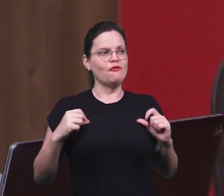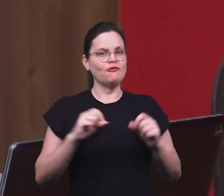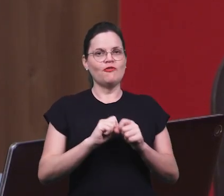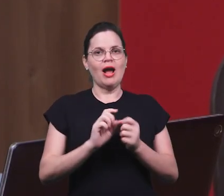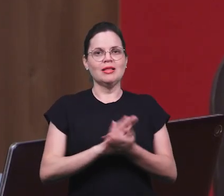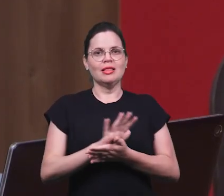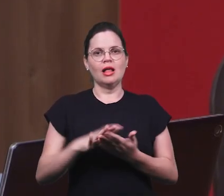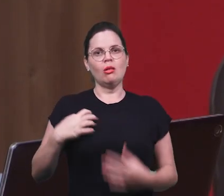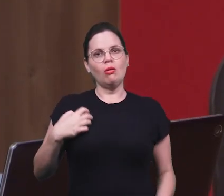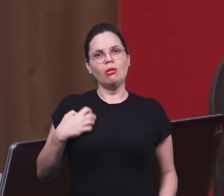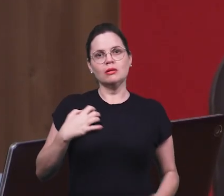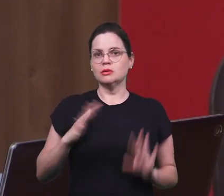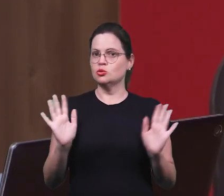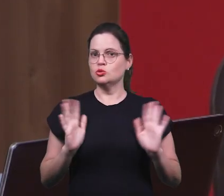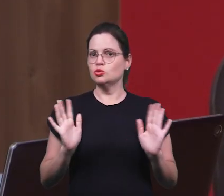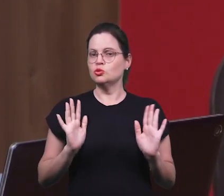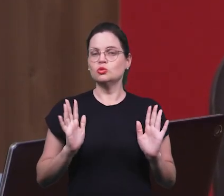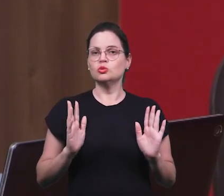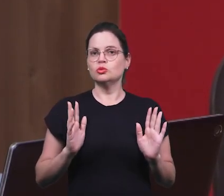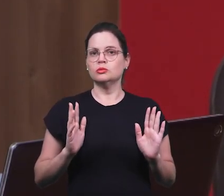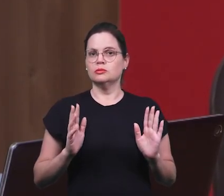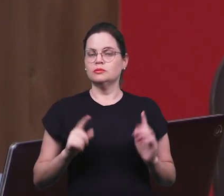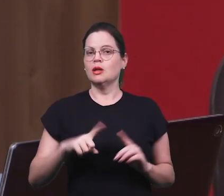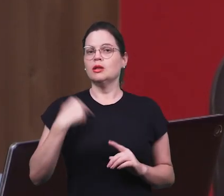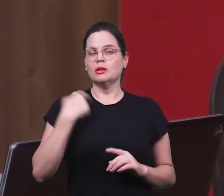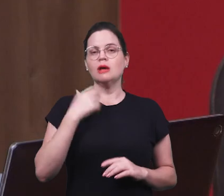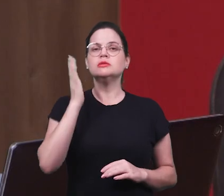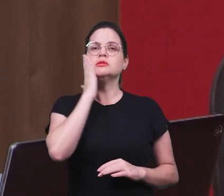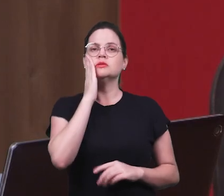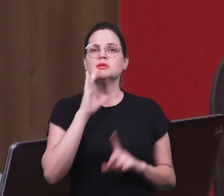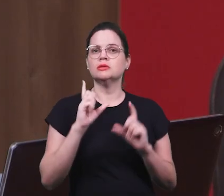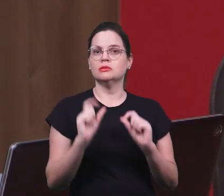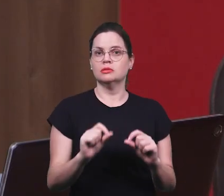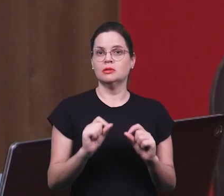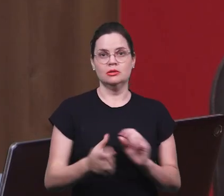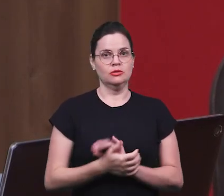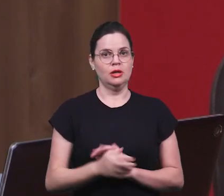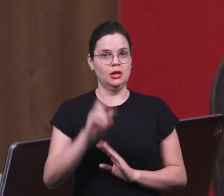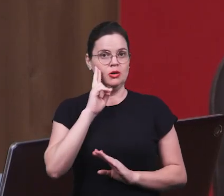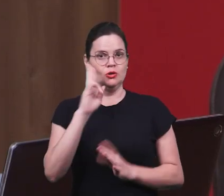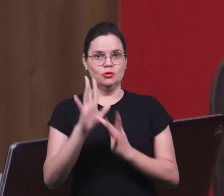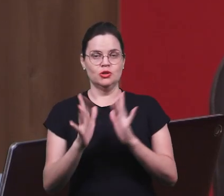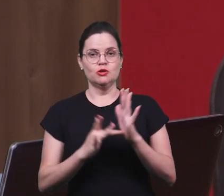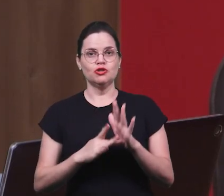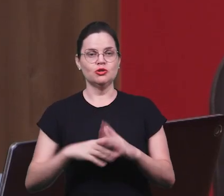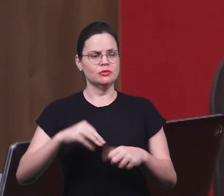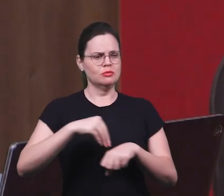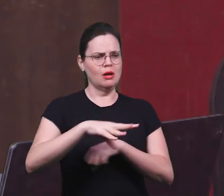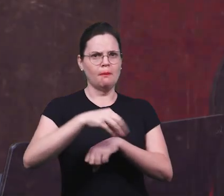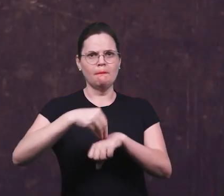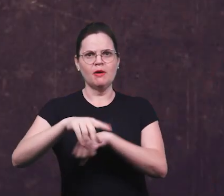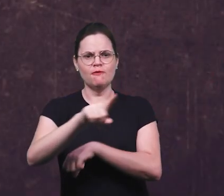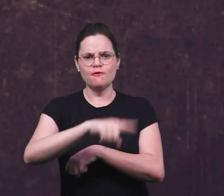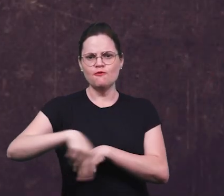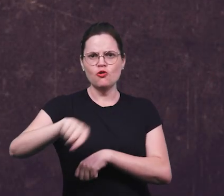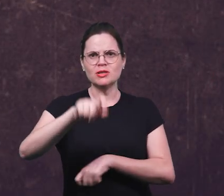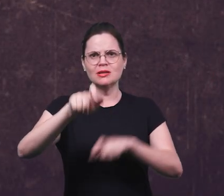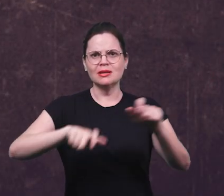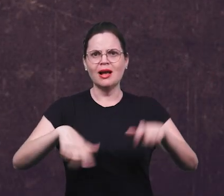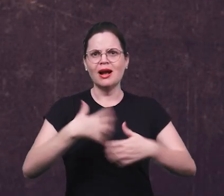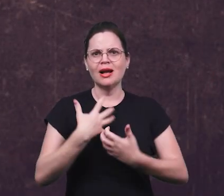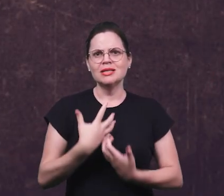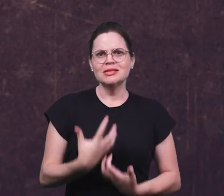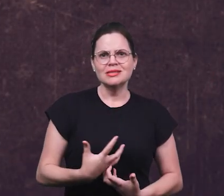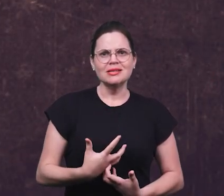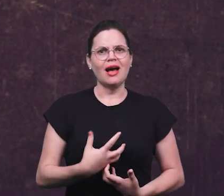certa forma, entende, né, que aquelas palavras que o Senhor Jesus deixou ficaram marcadas na vida deles. Vinde a mim todos vós que